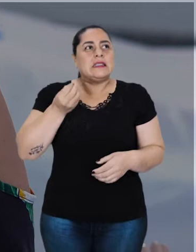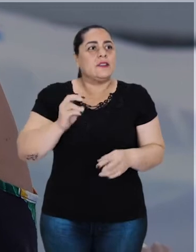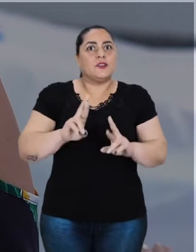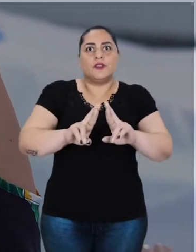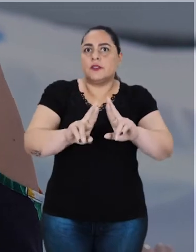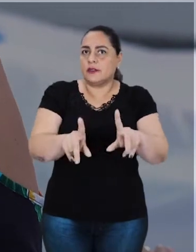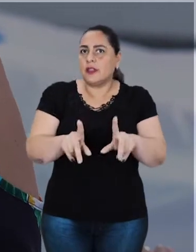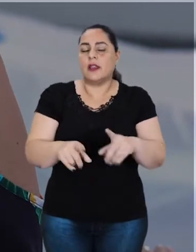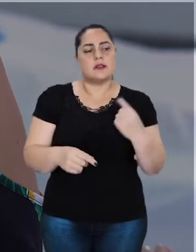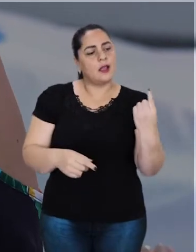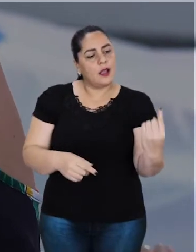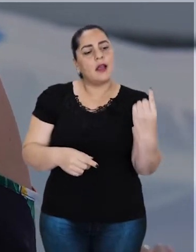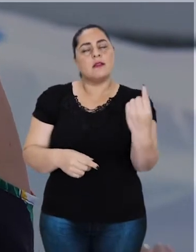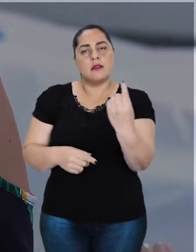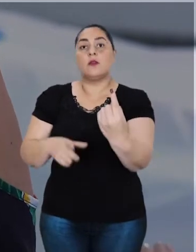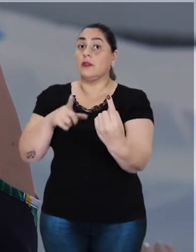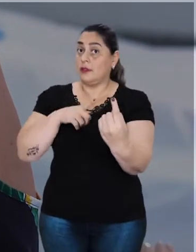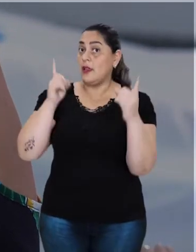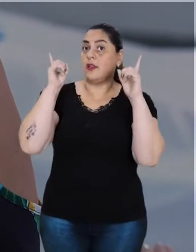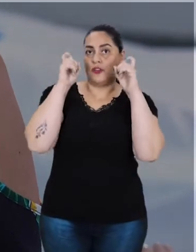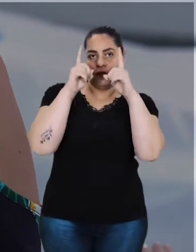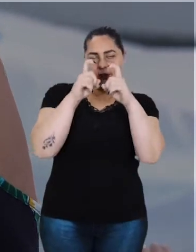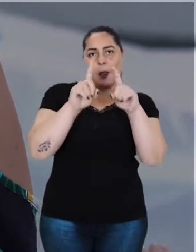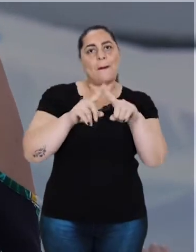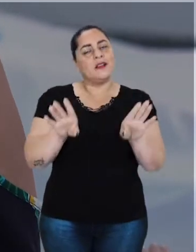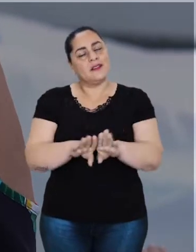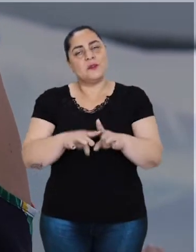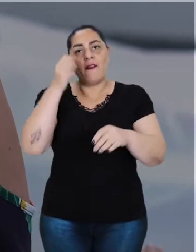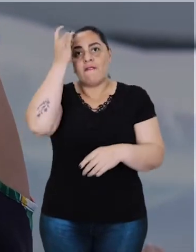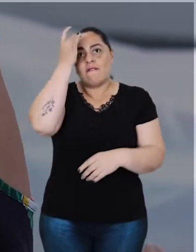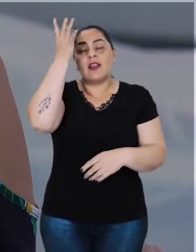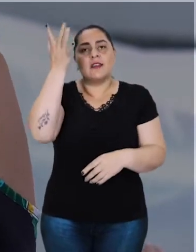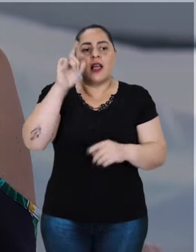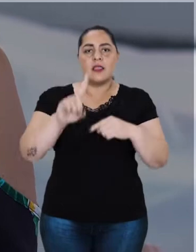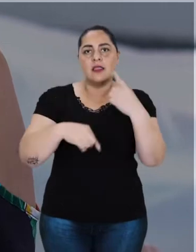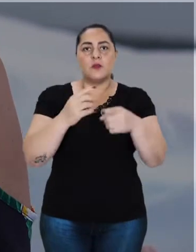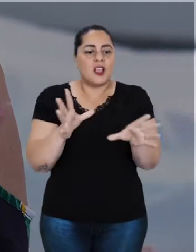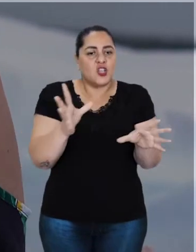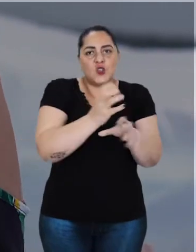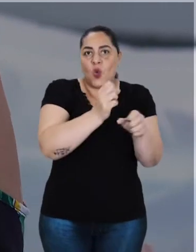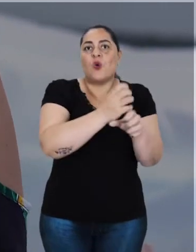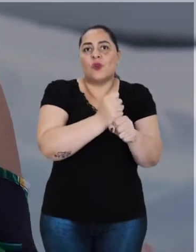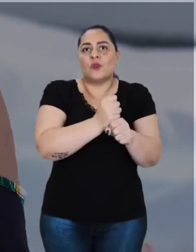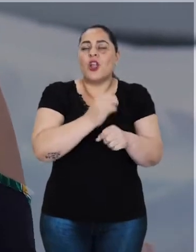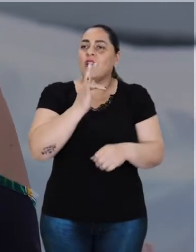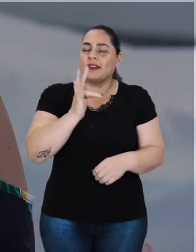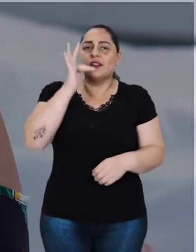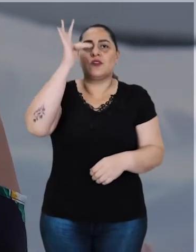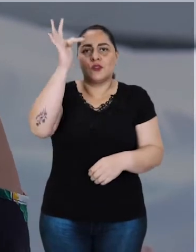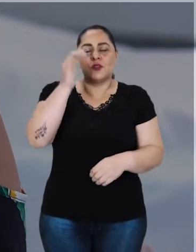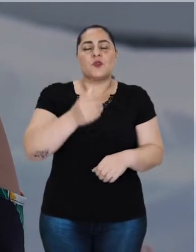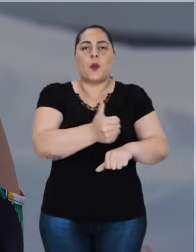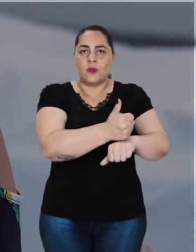ímpar, né? Cada um com as suas dificuldades e as suas facilidades, e depois eles conseguem agregar para